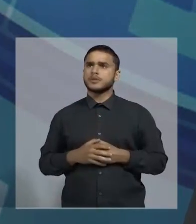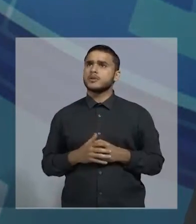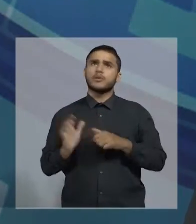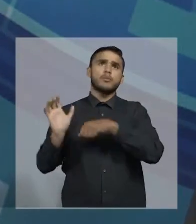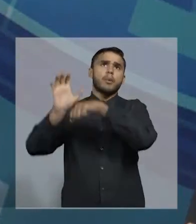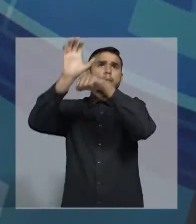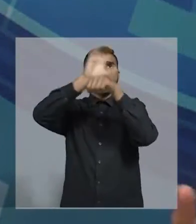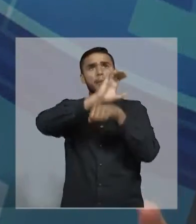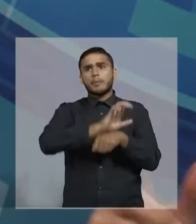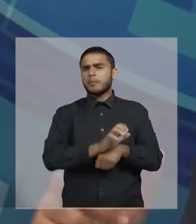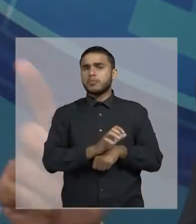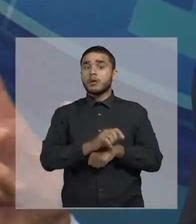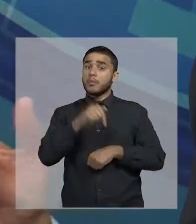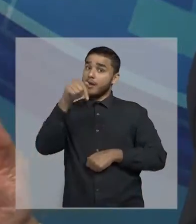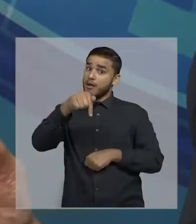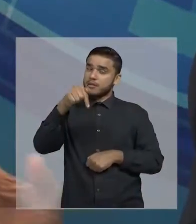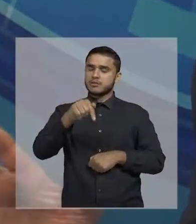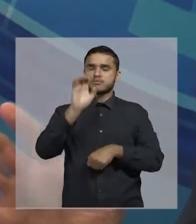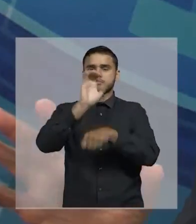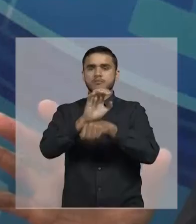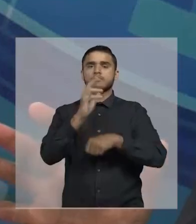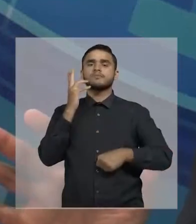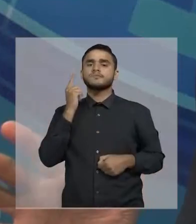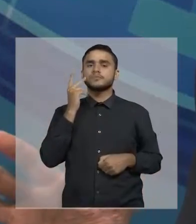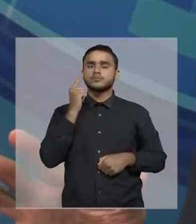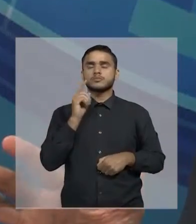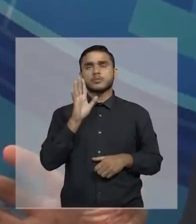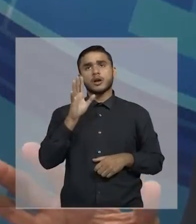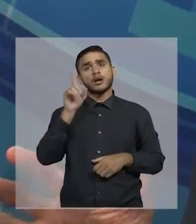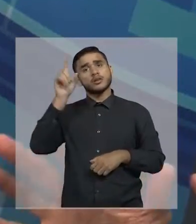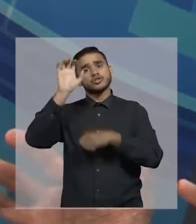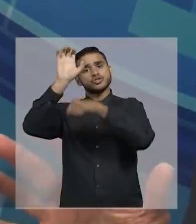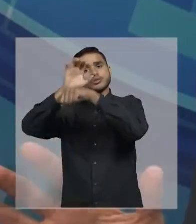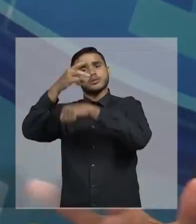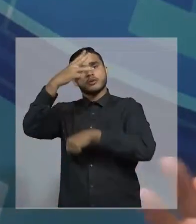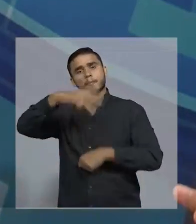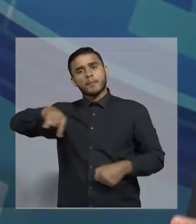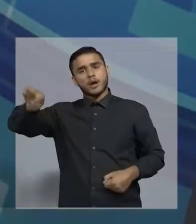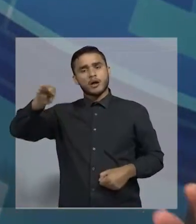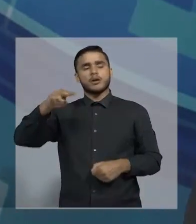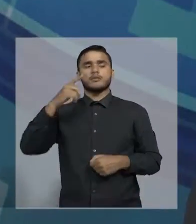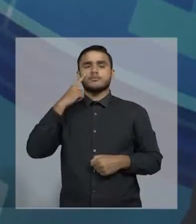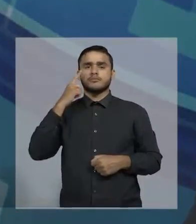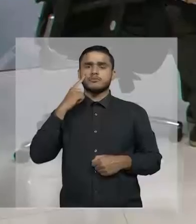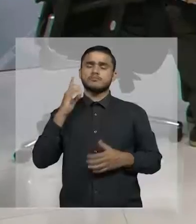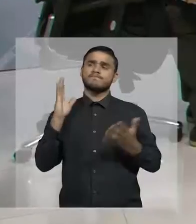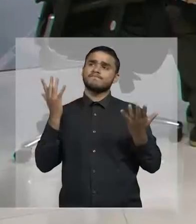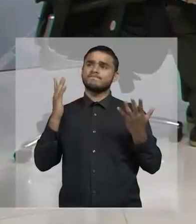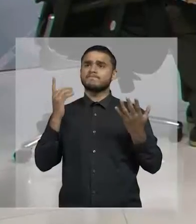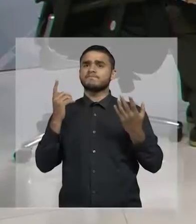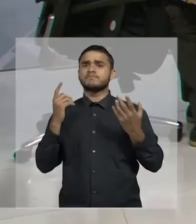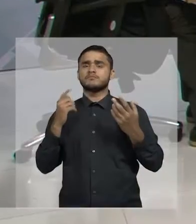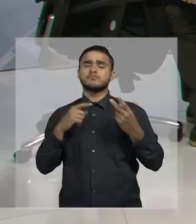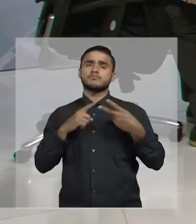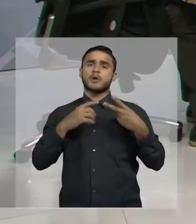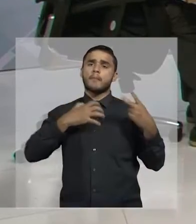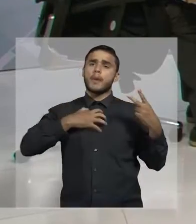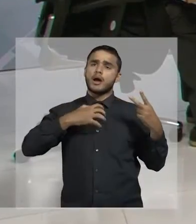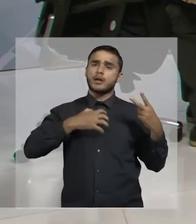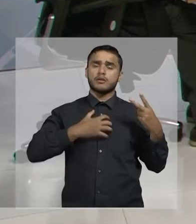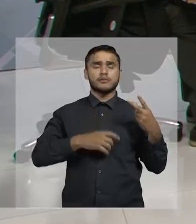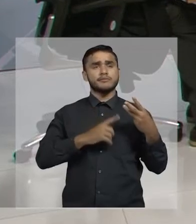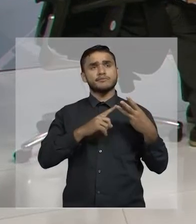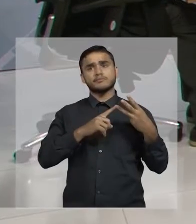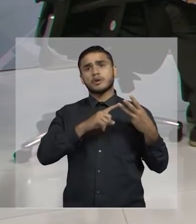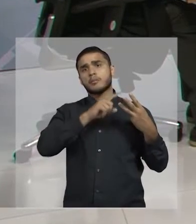Brasil, porque eu penso que no Maranhão já está acontecendo menos isso, e na Bahia também, que era onde existia